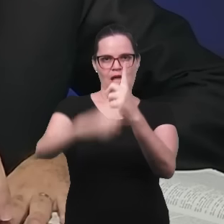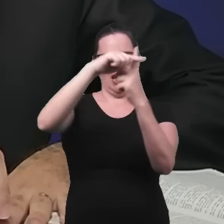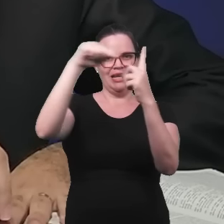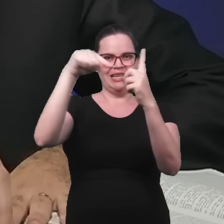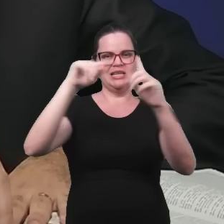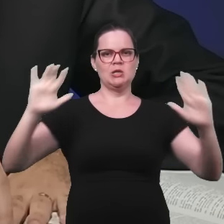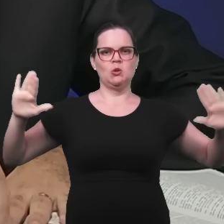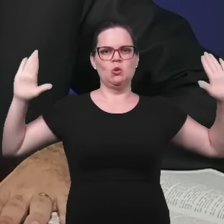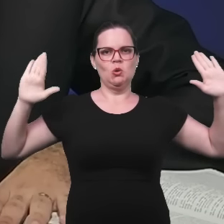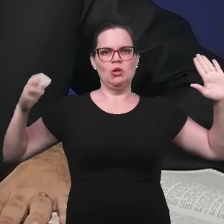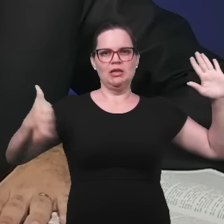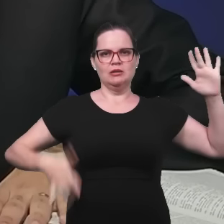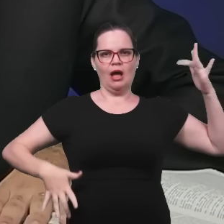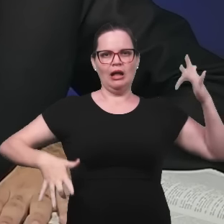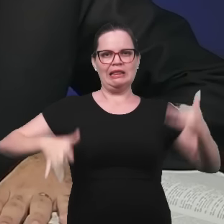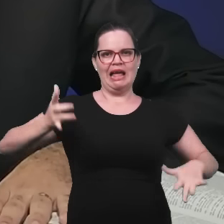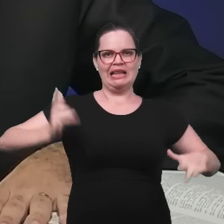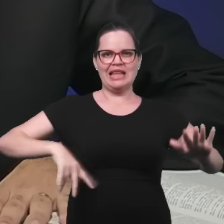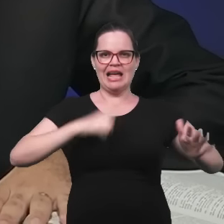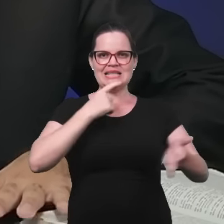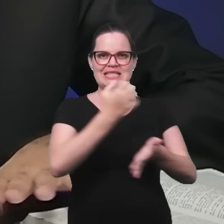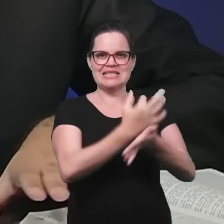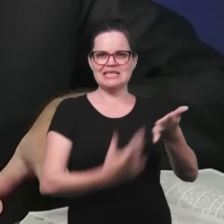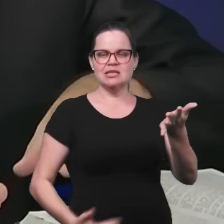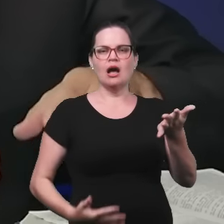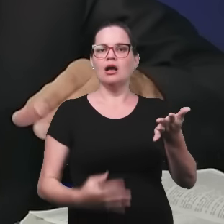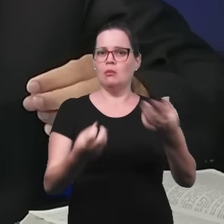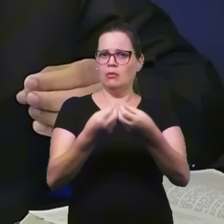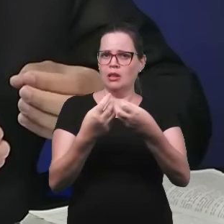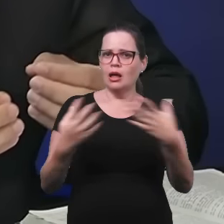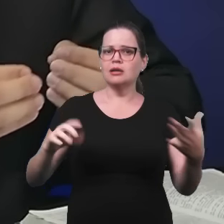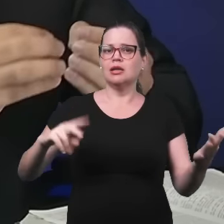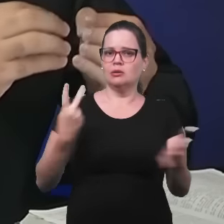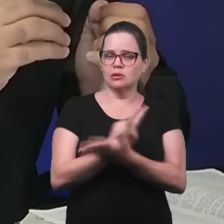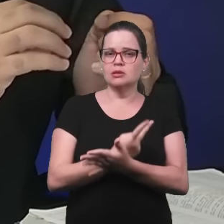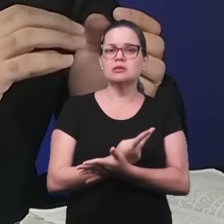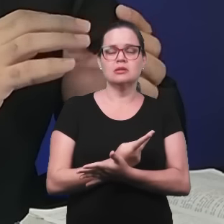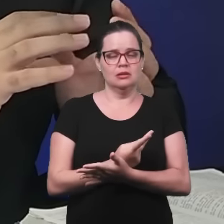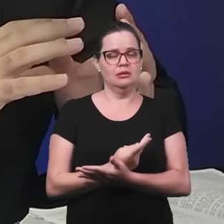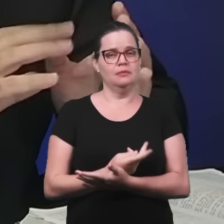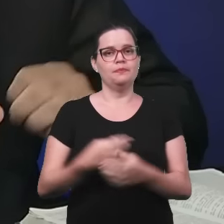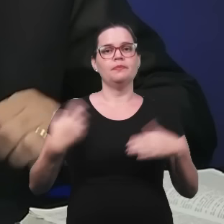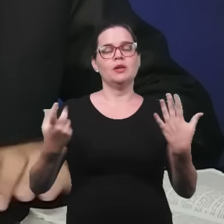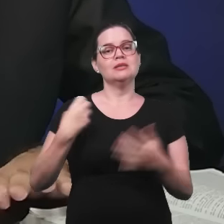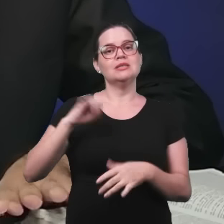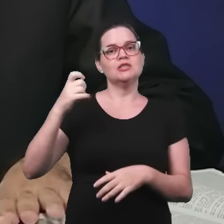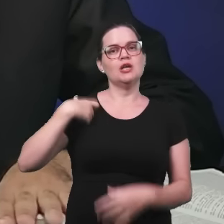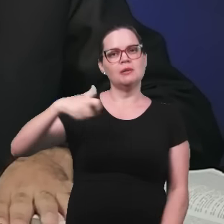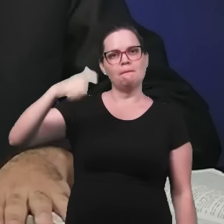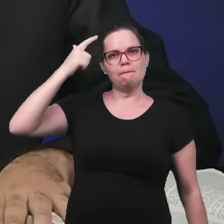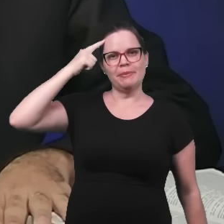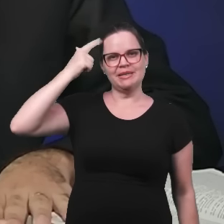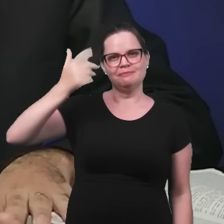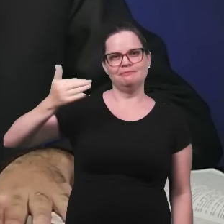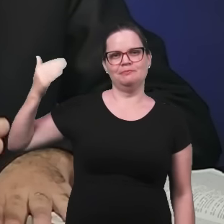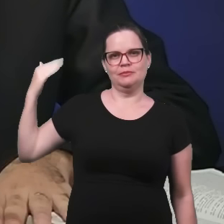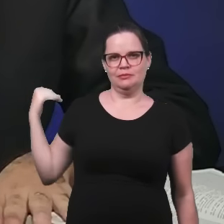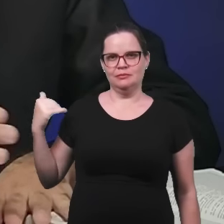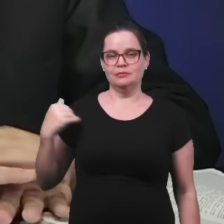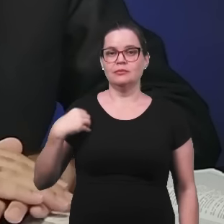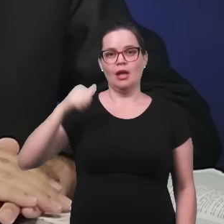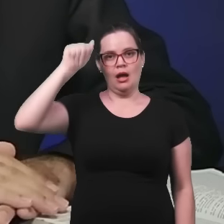coisa essa capa representando o sacrifício de Jesus. Quando nós vamos lá no passado, encerrando esse comentário,